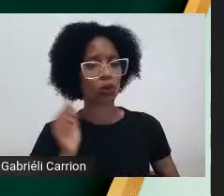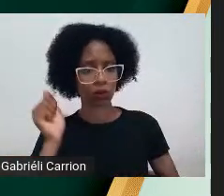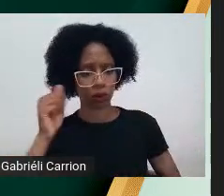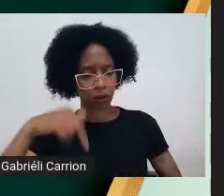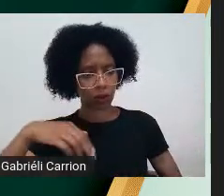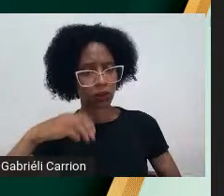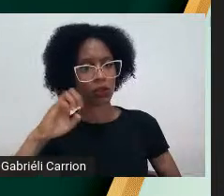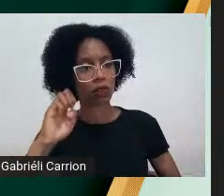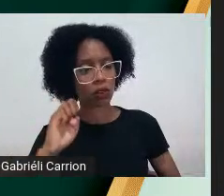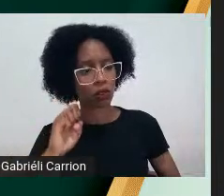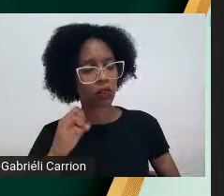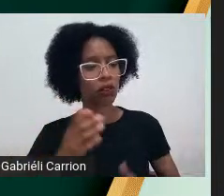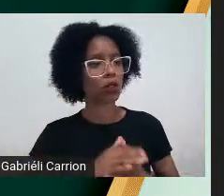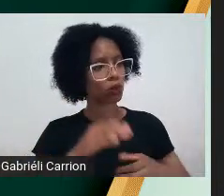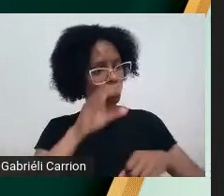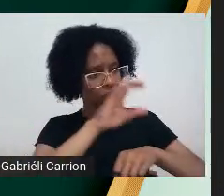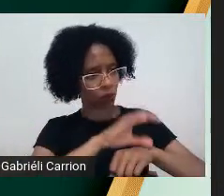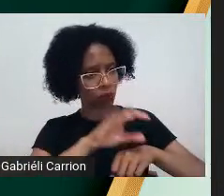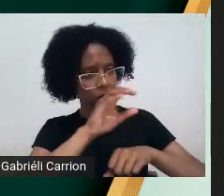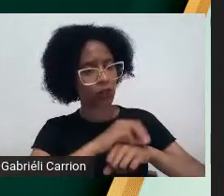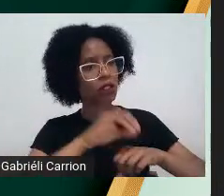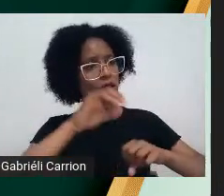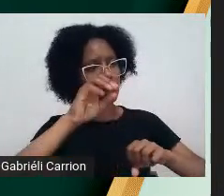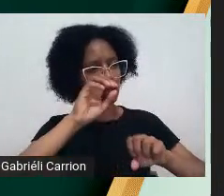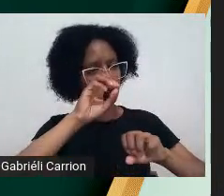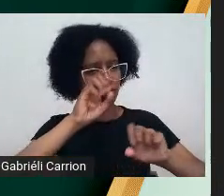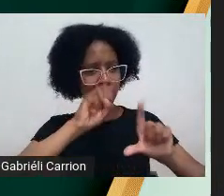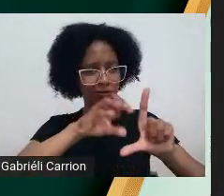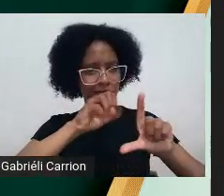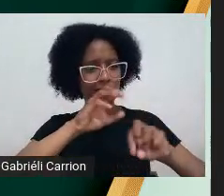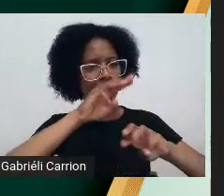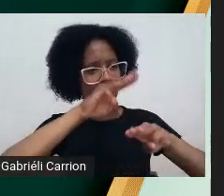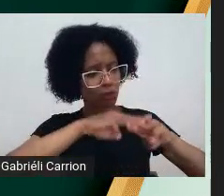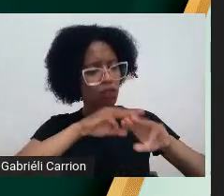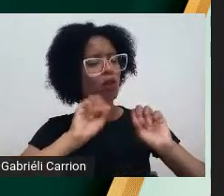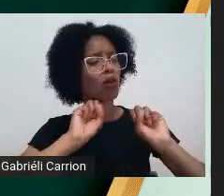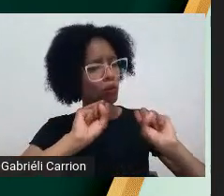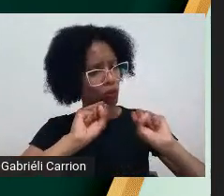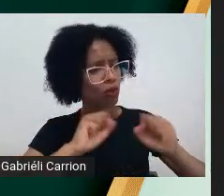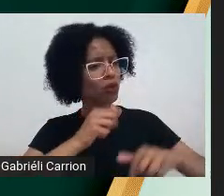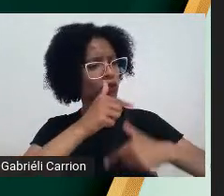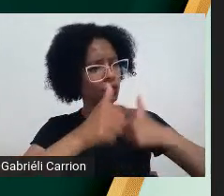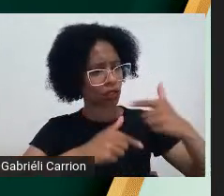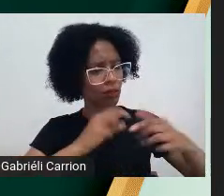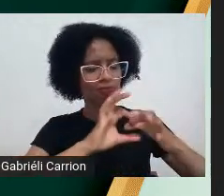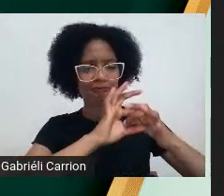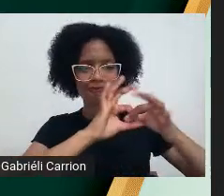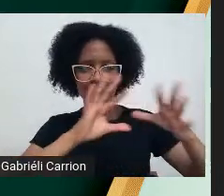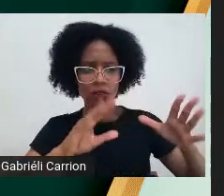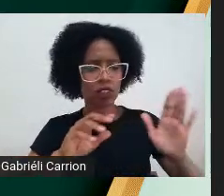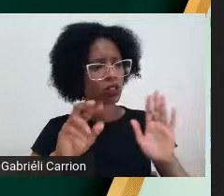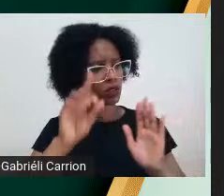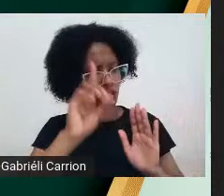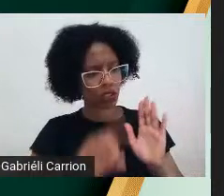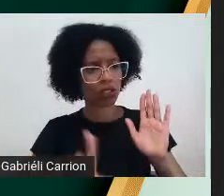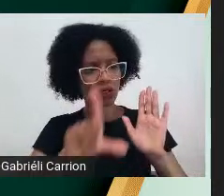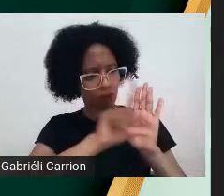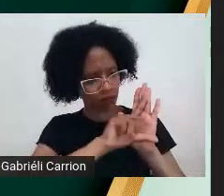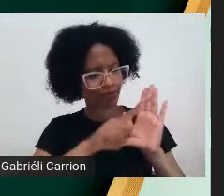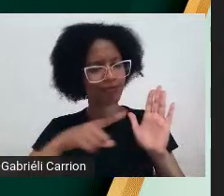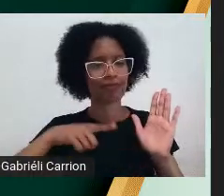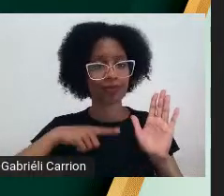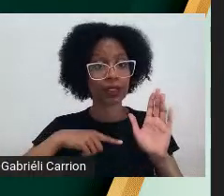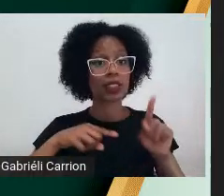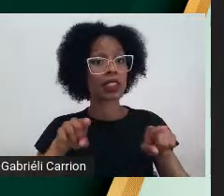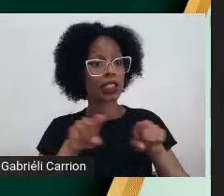Nunes o grau de licenciada em matemática para que possa usufruir de todos os direitos e prerrogativas previstos em lei